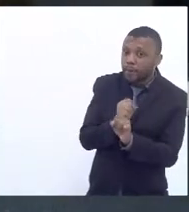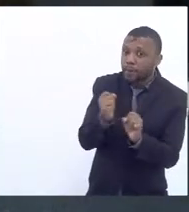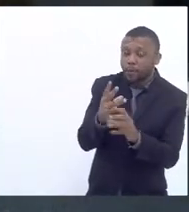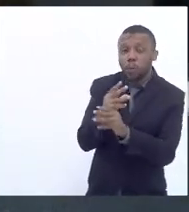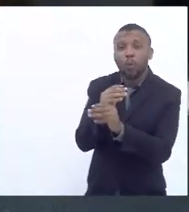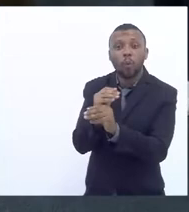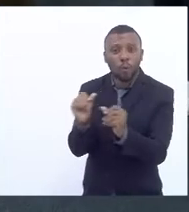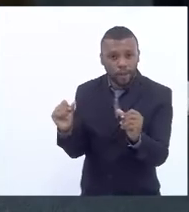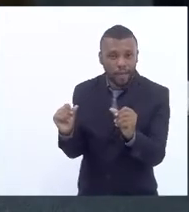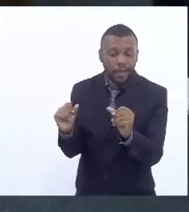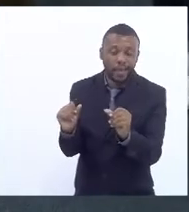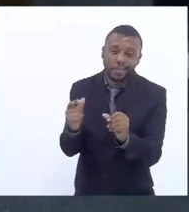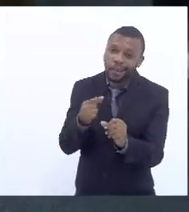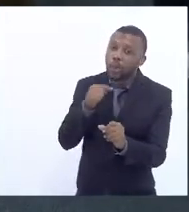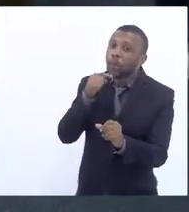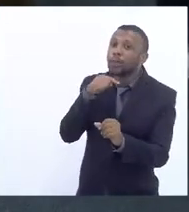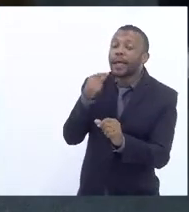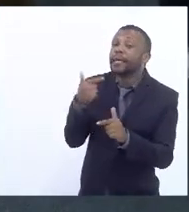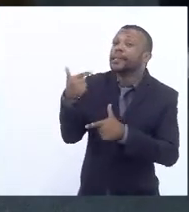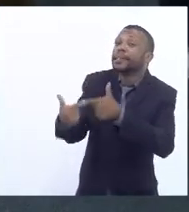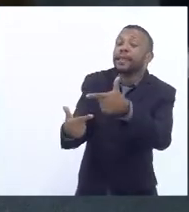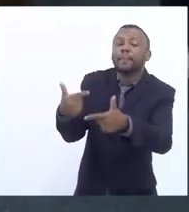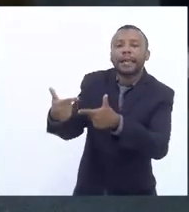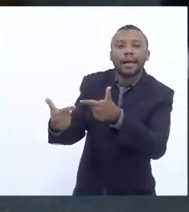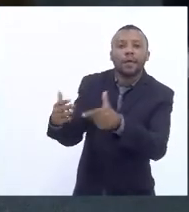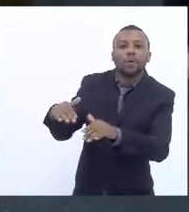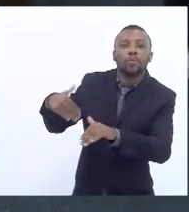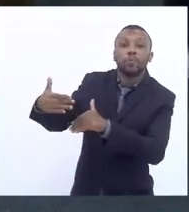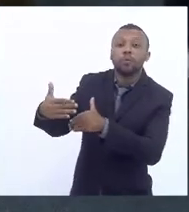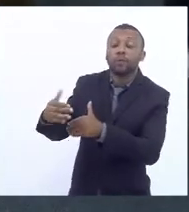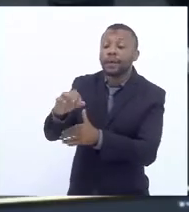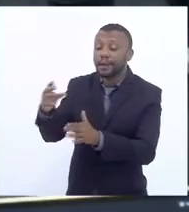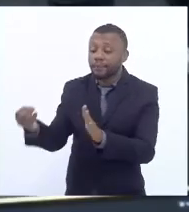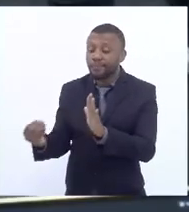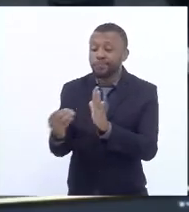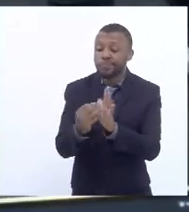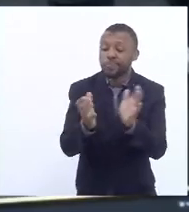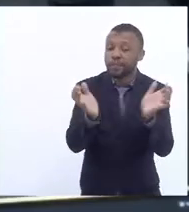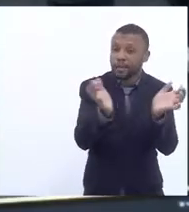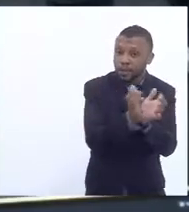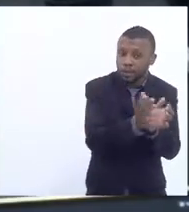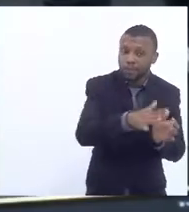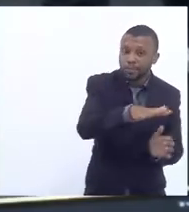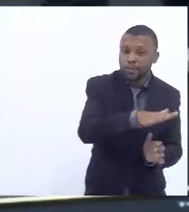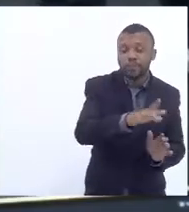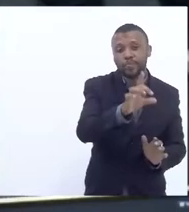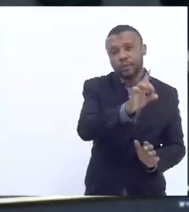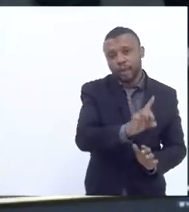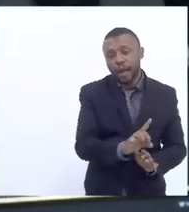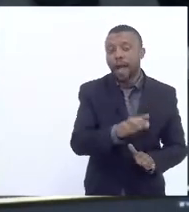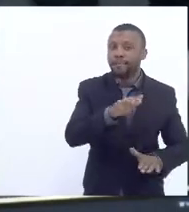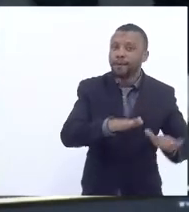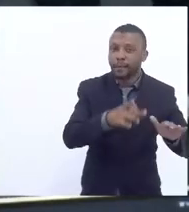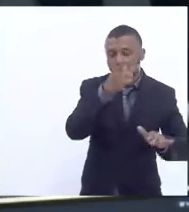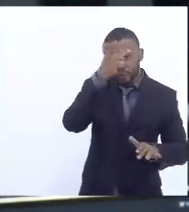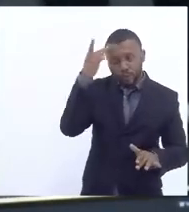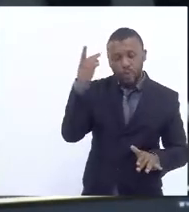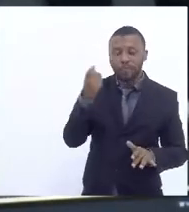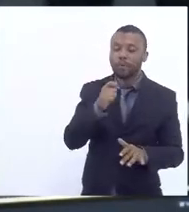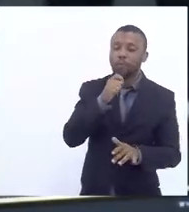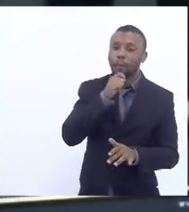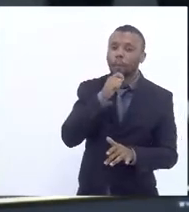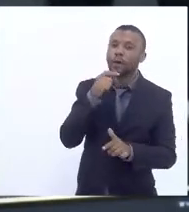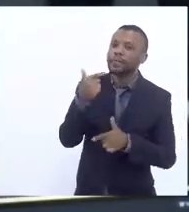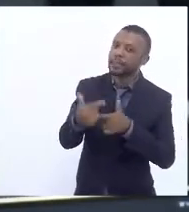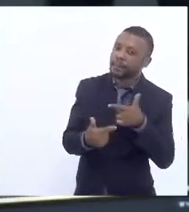suas funções. E por não estar incluída nessa categoria, acaba que a pessoa fica desempregada, sem conseguir